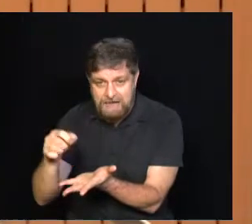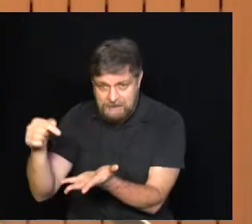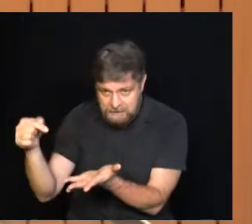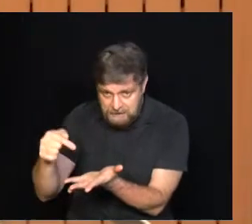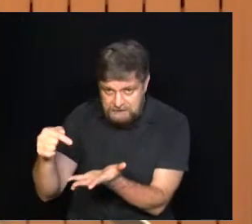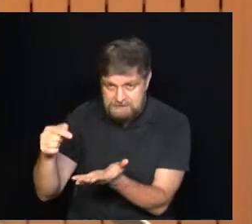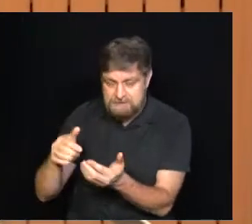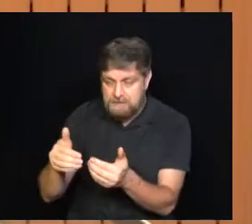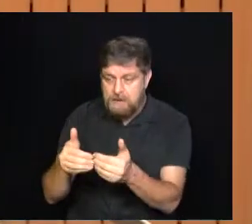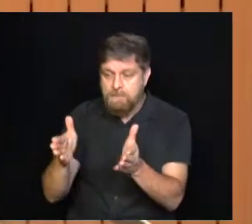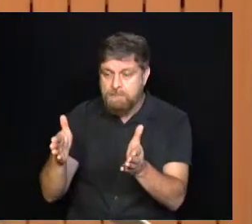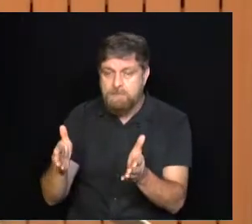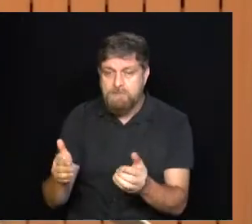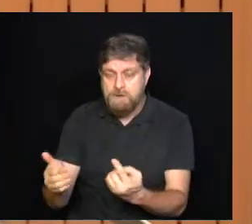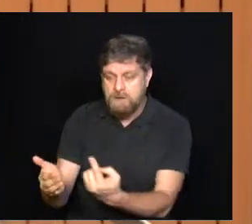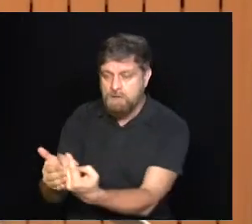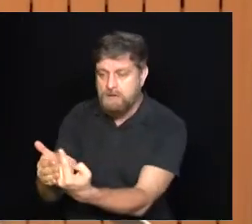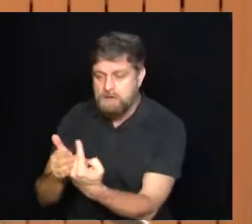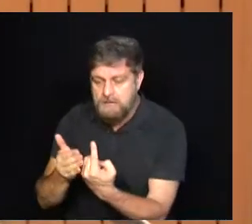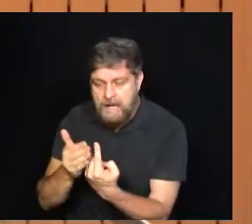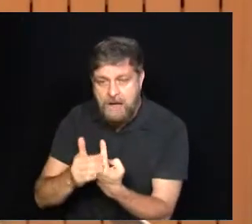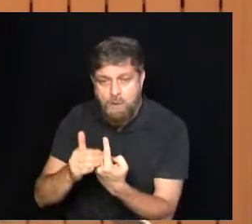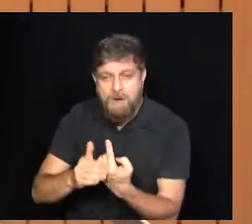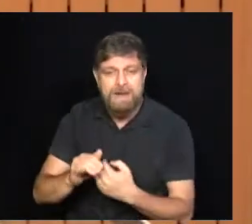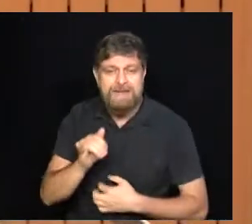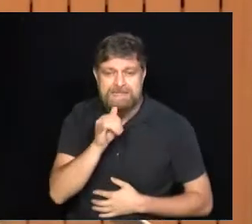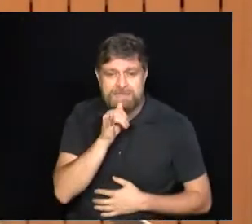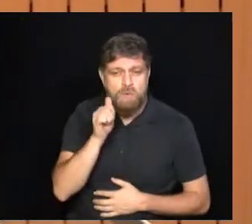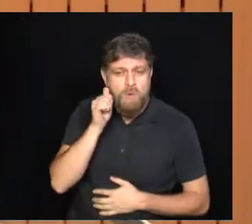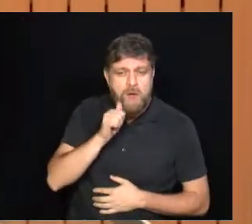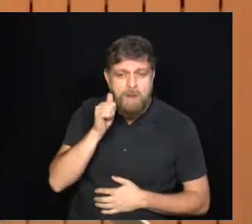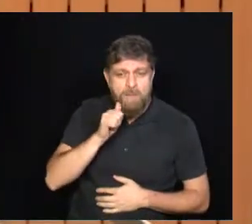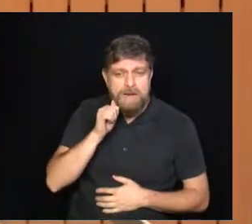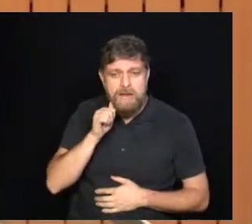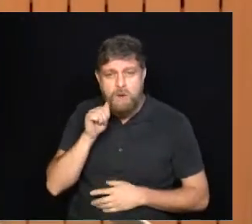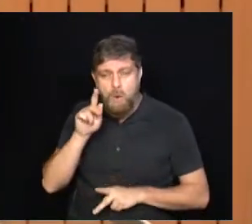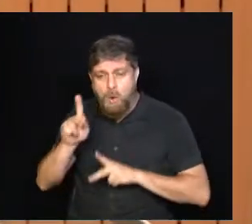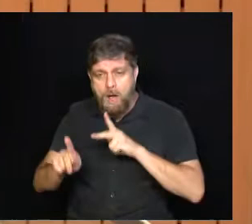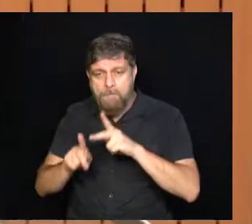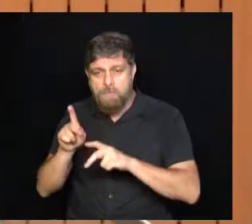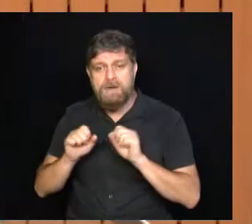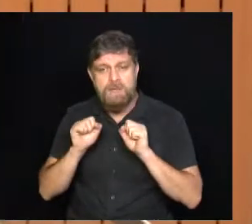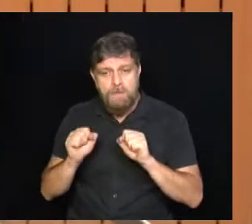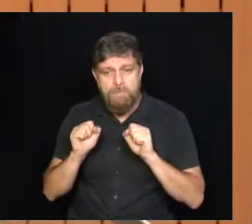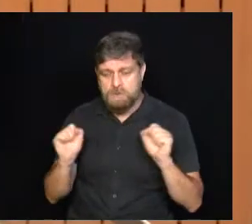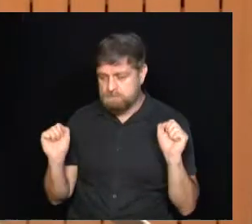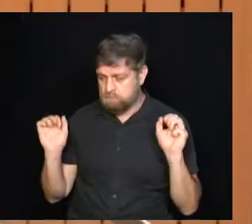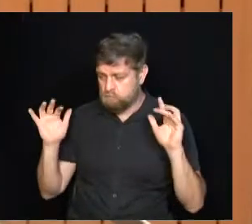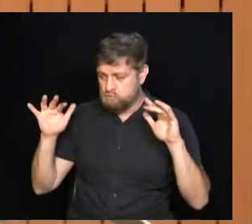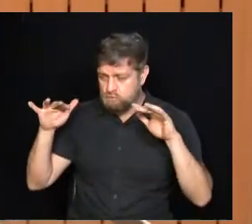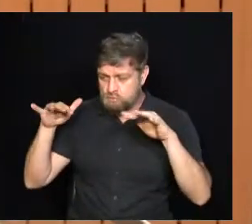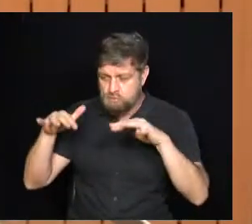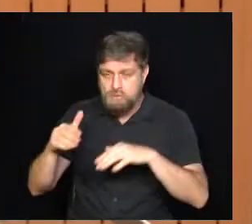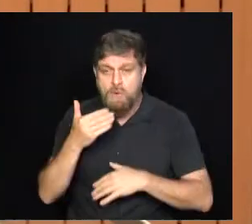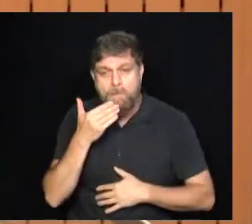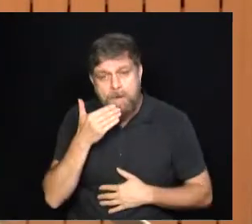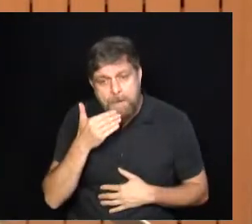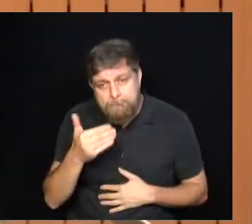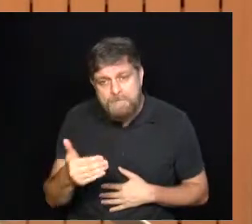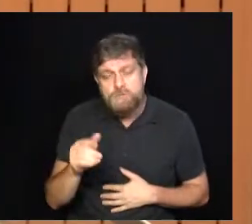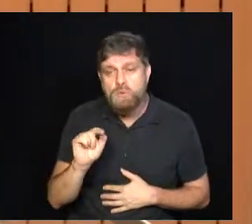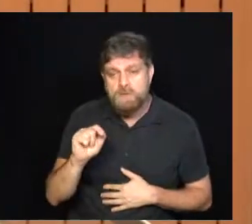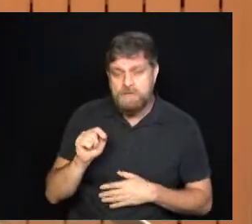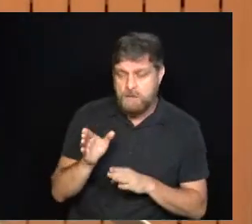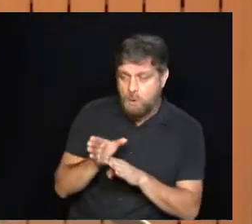porta aberta. Então, quando toda mulher, toda a população pode chegar para solicitar uma orientação,